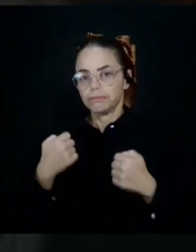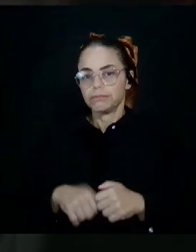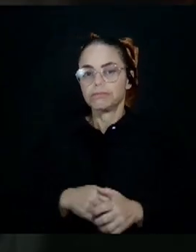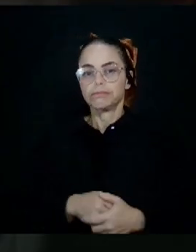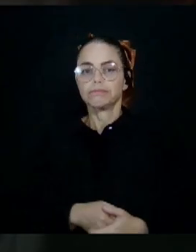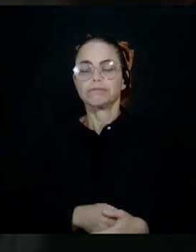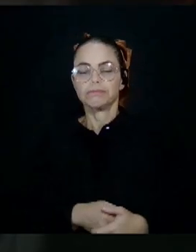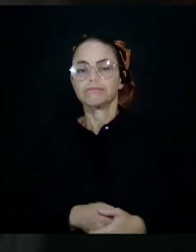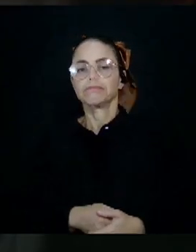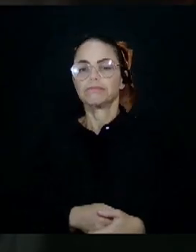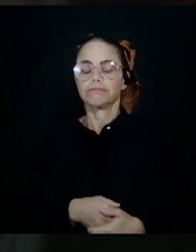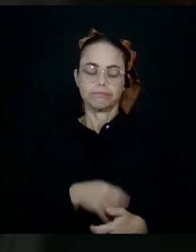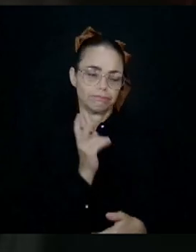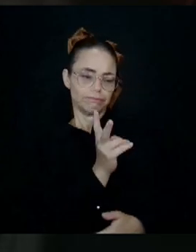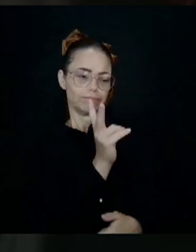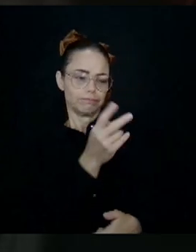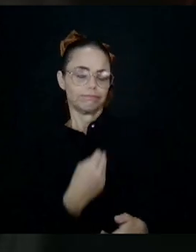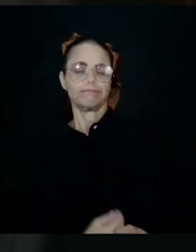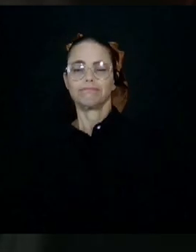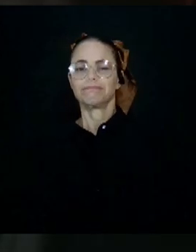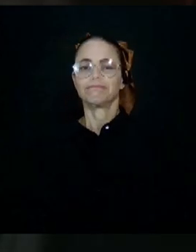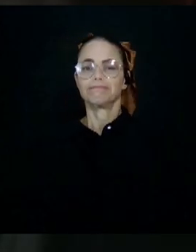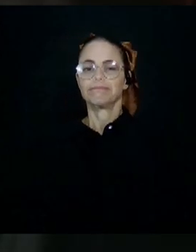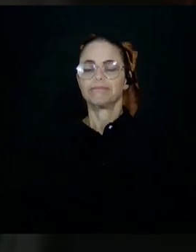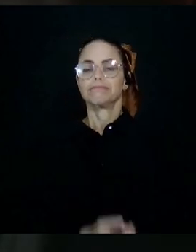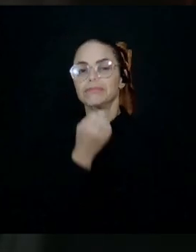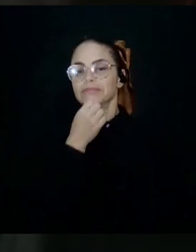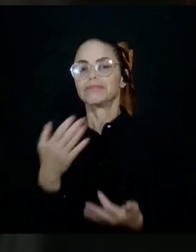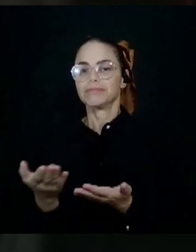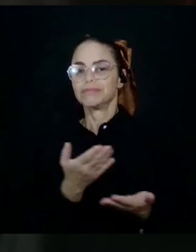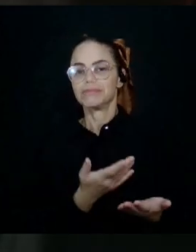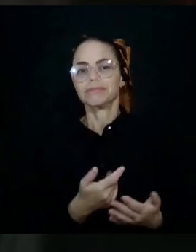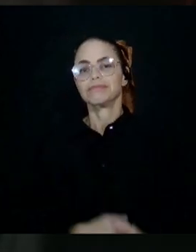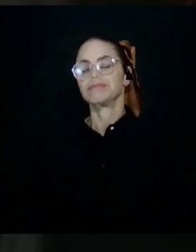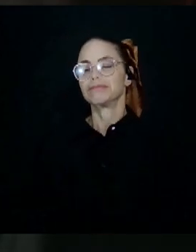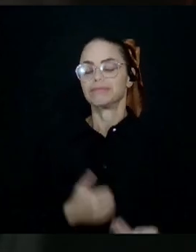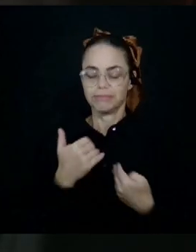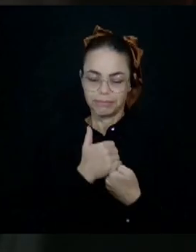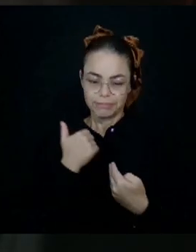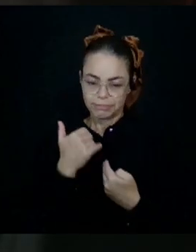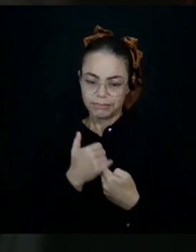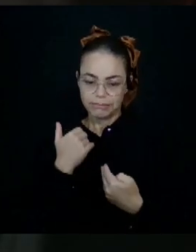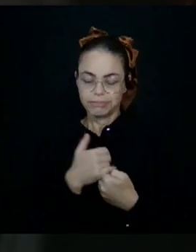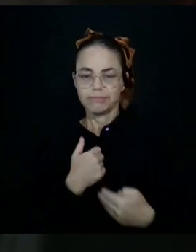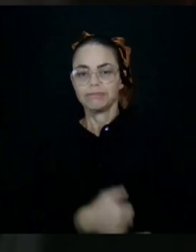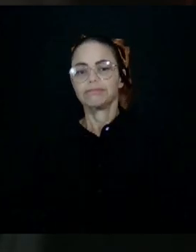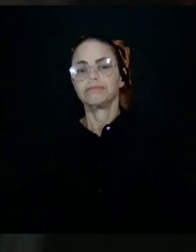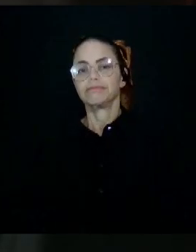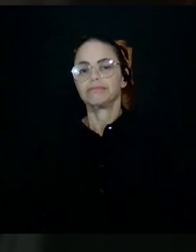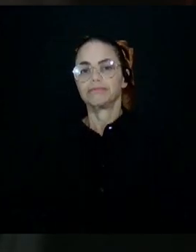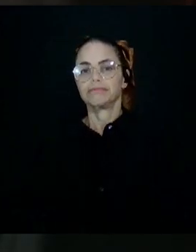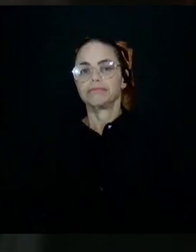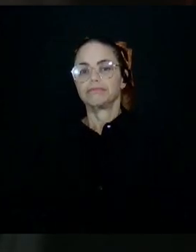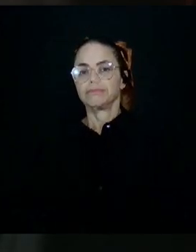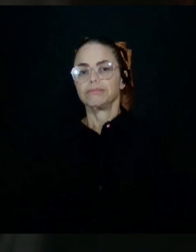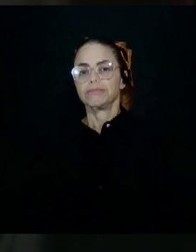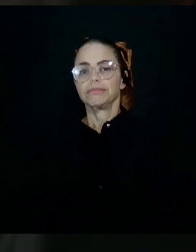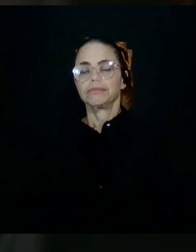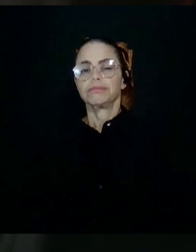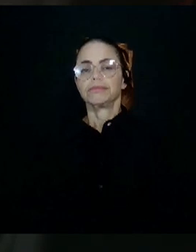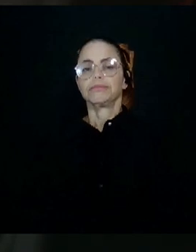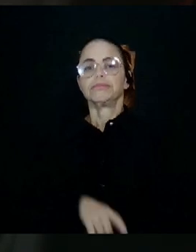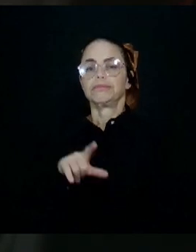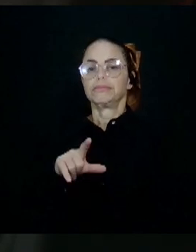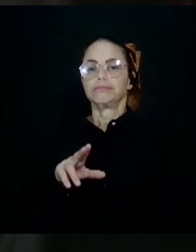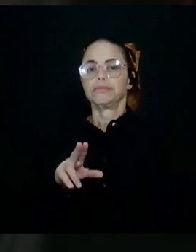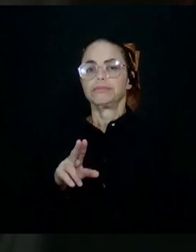que bom que vocês aceitam o nosso convite para nos orientar, né? Para nos direcionar. Ô, Lute, olha só, fala das